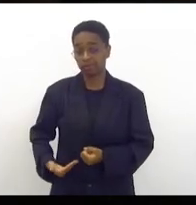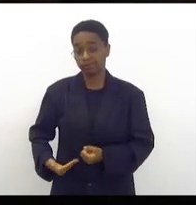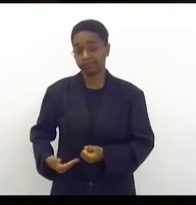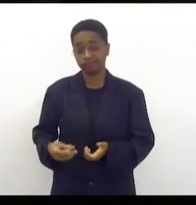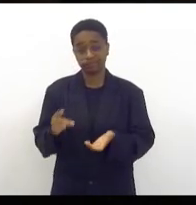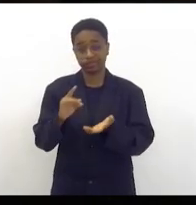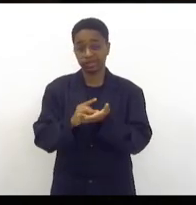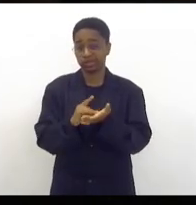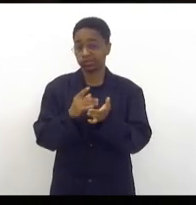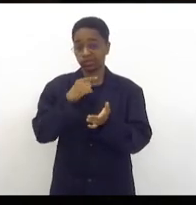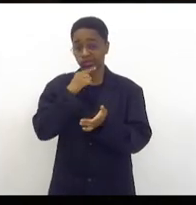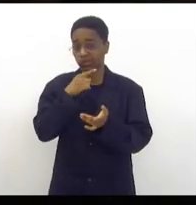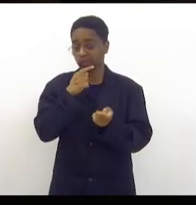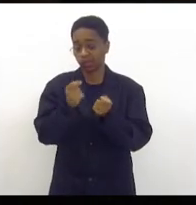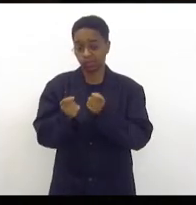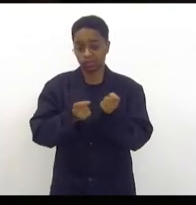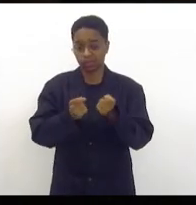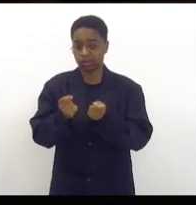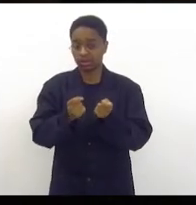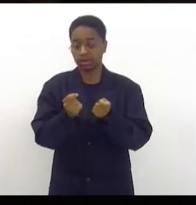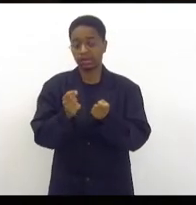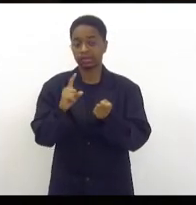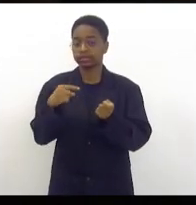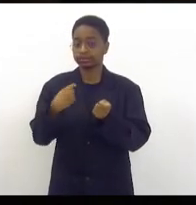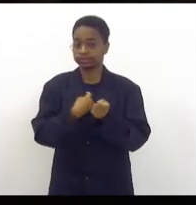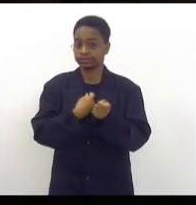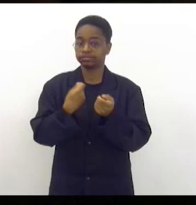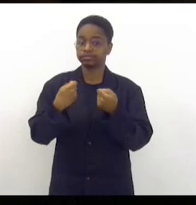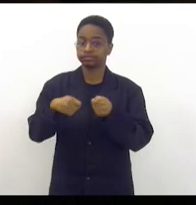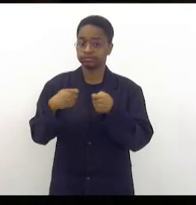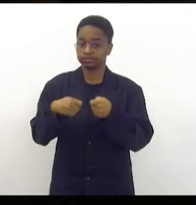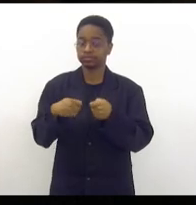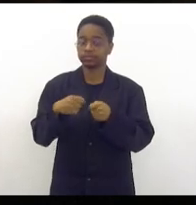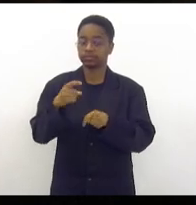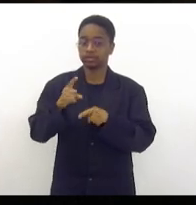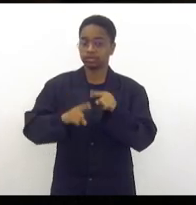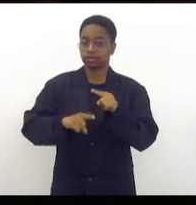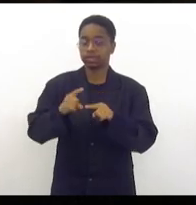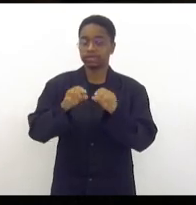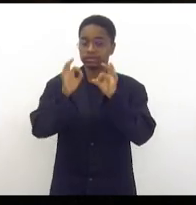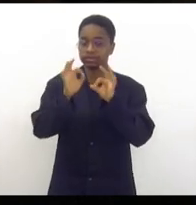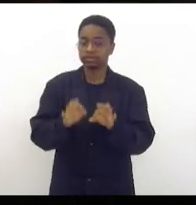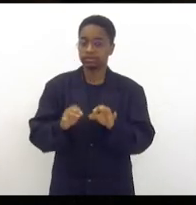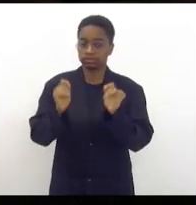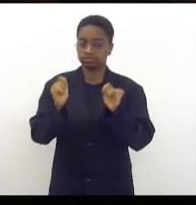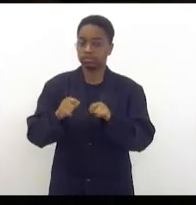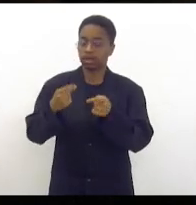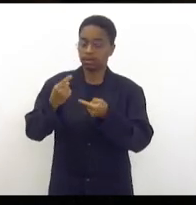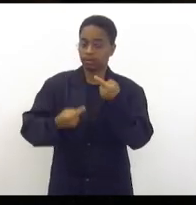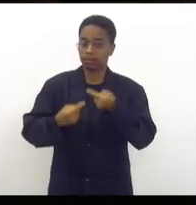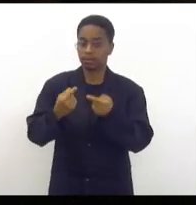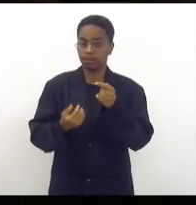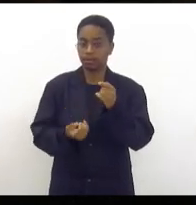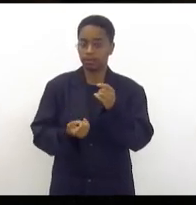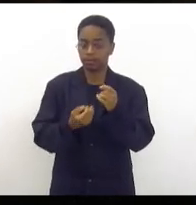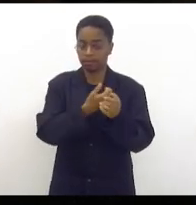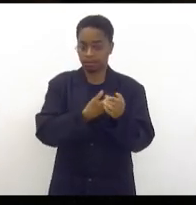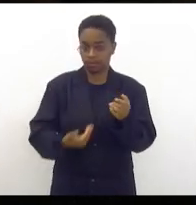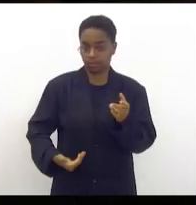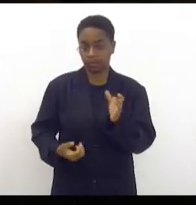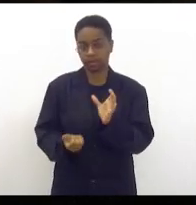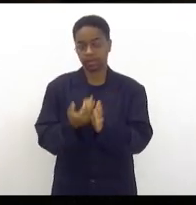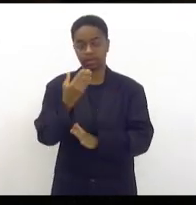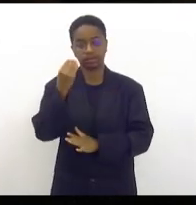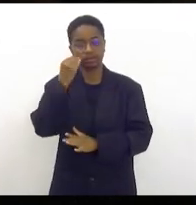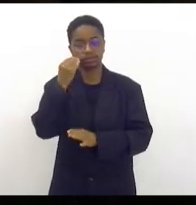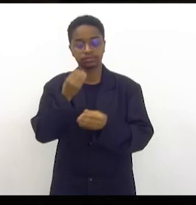do controle, que a gente possa ter os recursos necessários para ter políticas públicas que dê